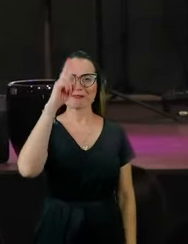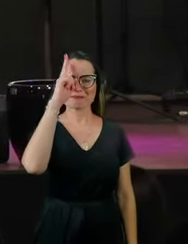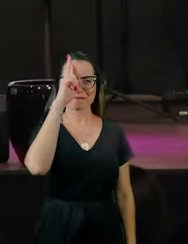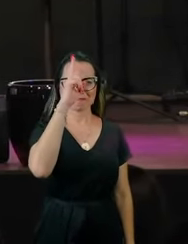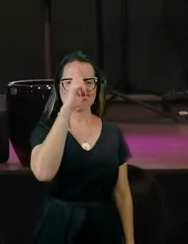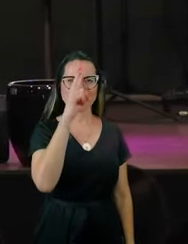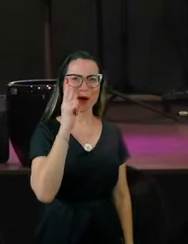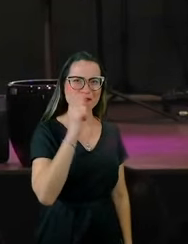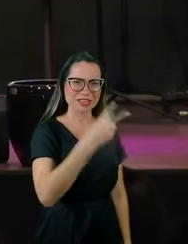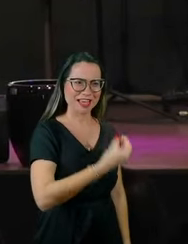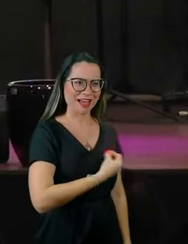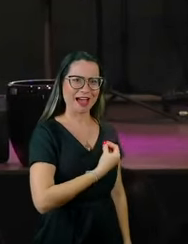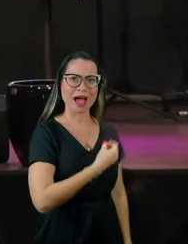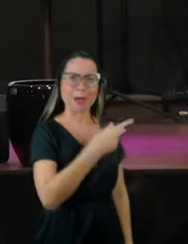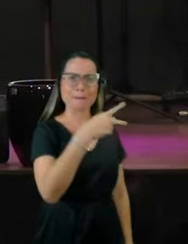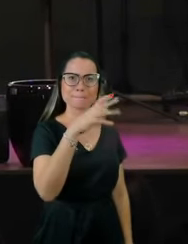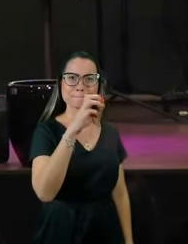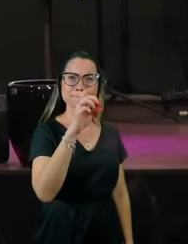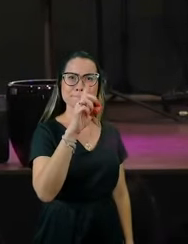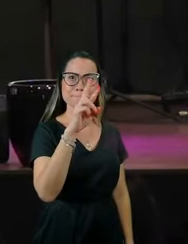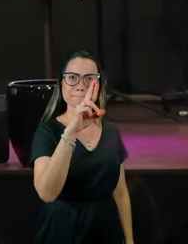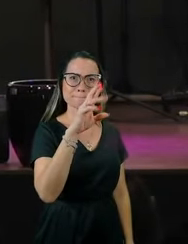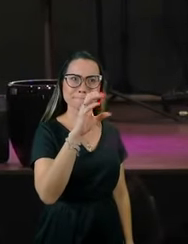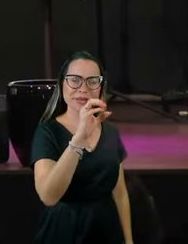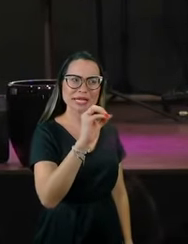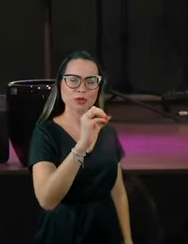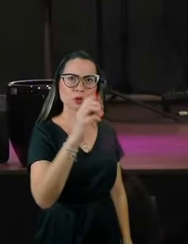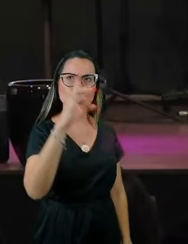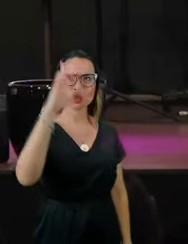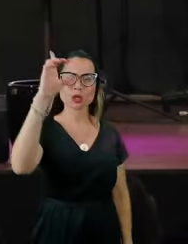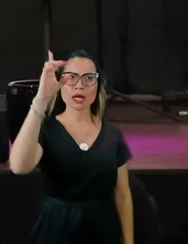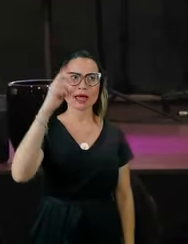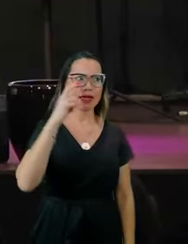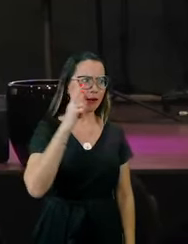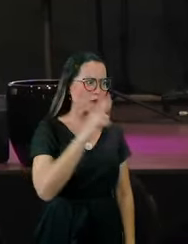porque quantas vezes Deus me chamou, me conectou a Ele, e eu falei, Deus, eu?